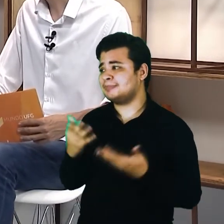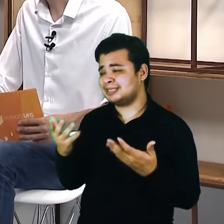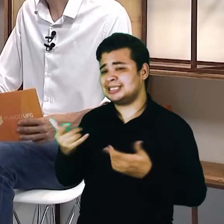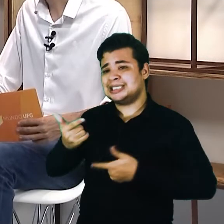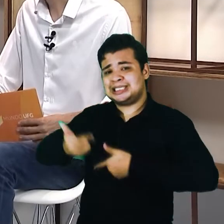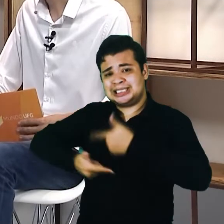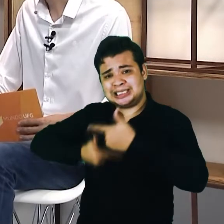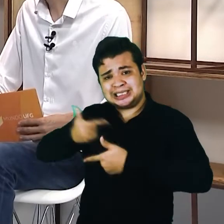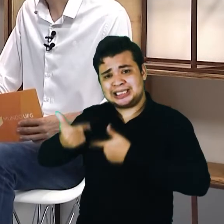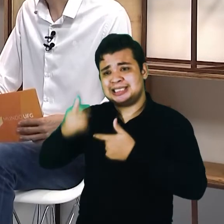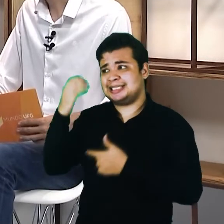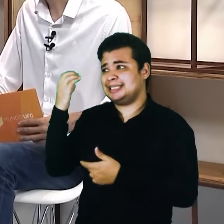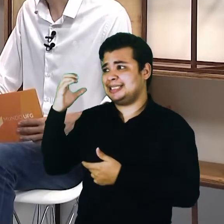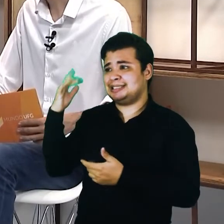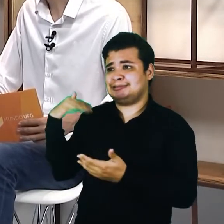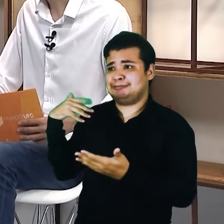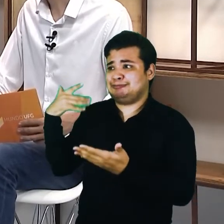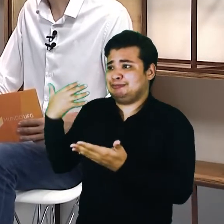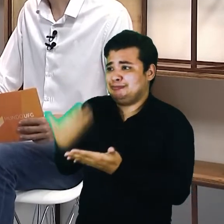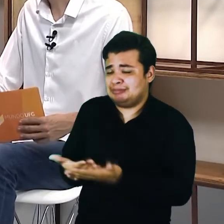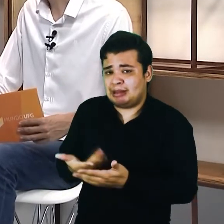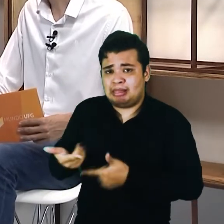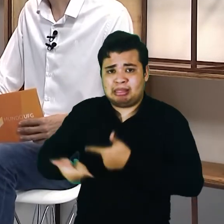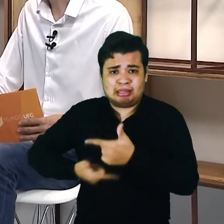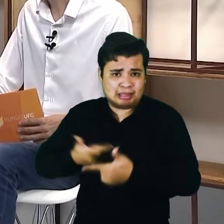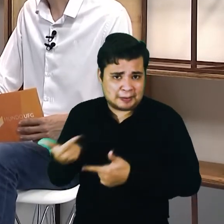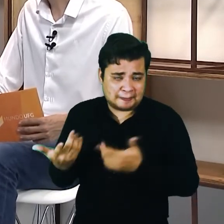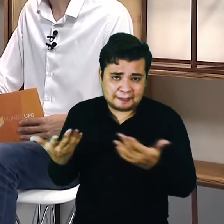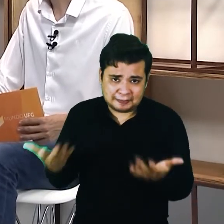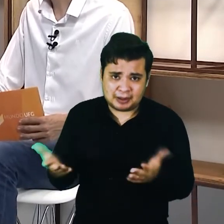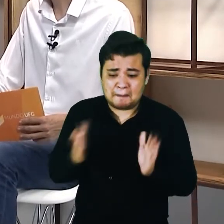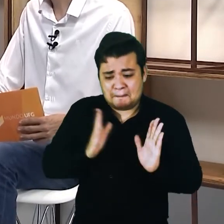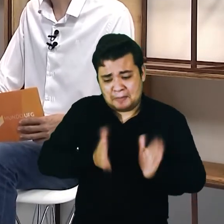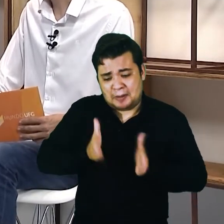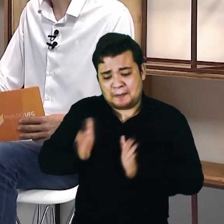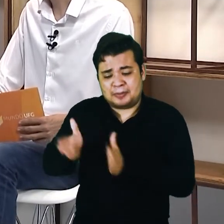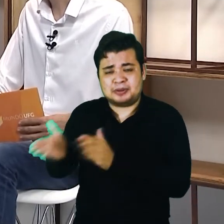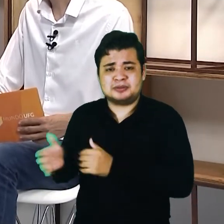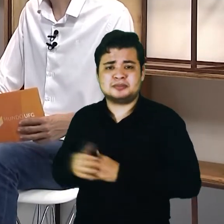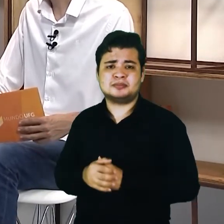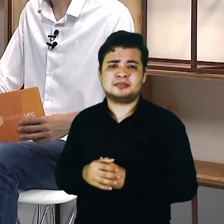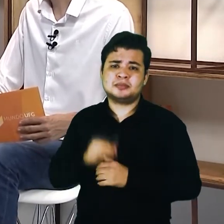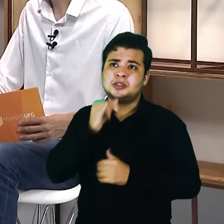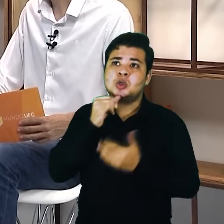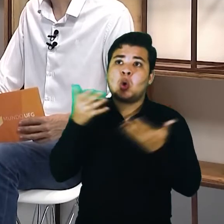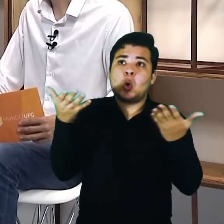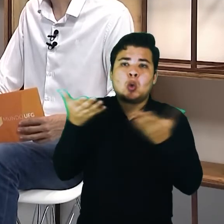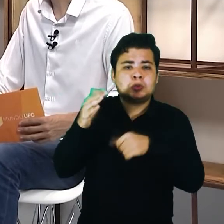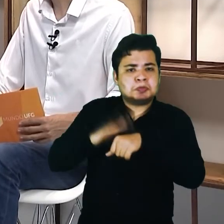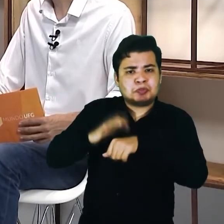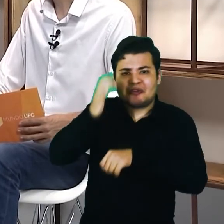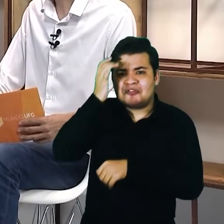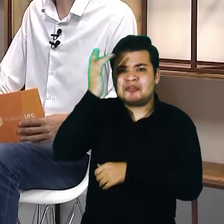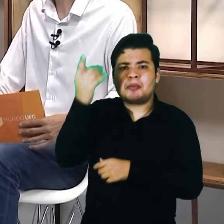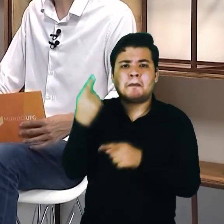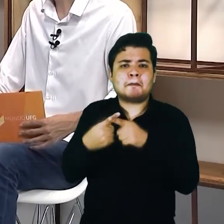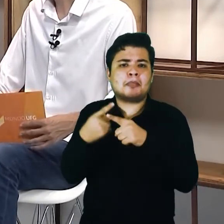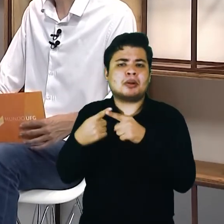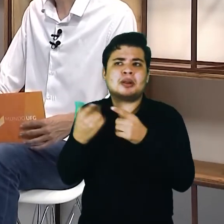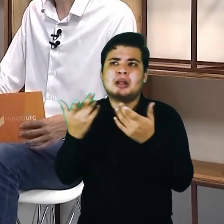Bom, aí é todo trabalho científico mesmo, né? Porque a gente precisa. Hoje em dia está mais fácil, você